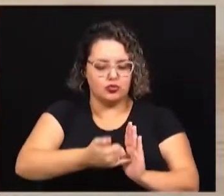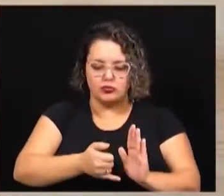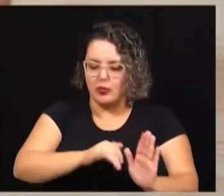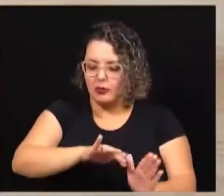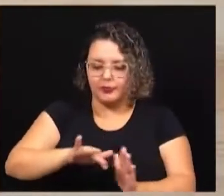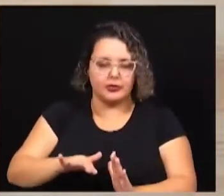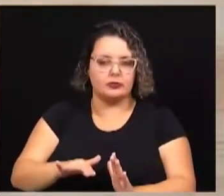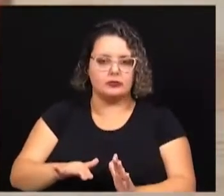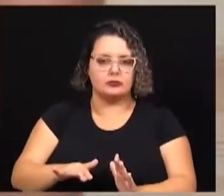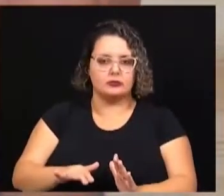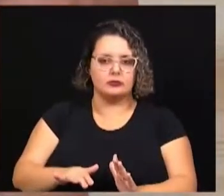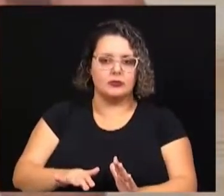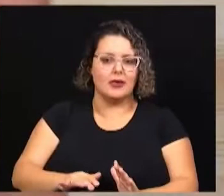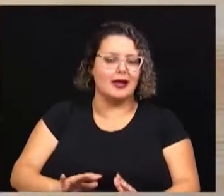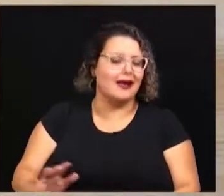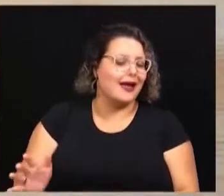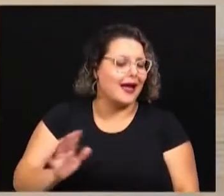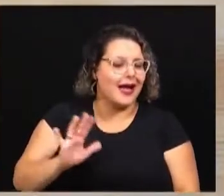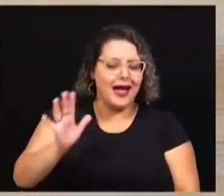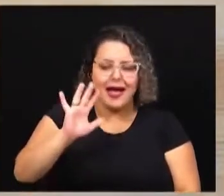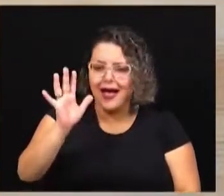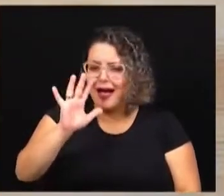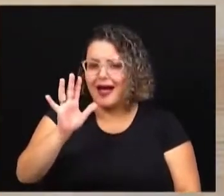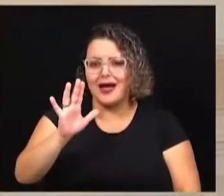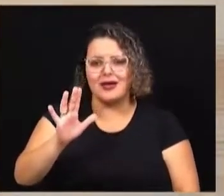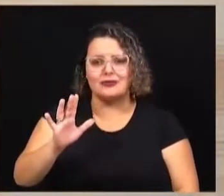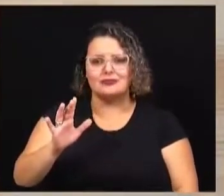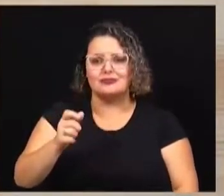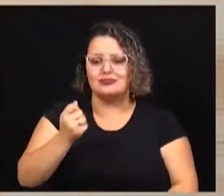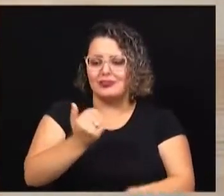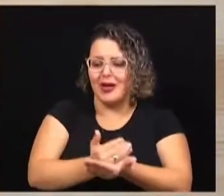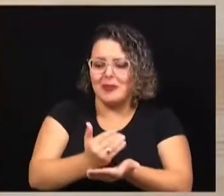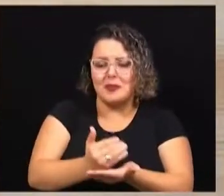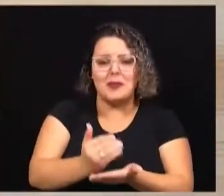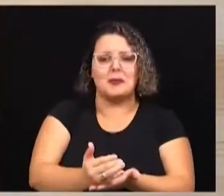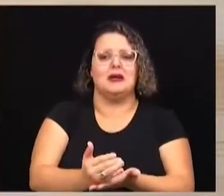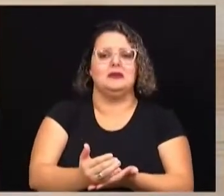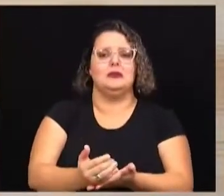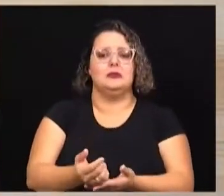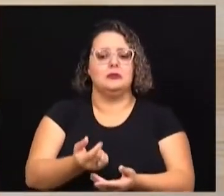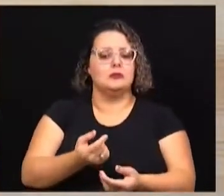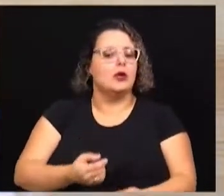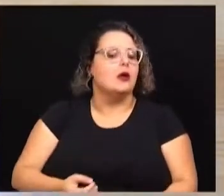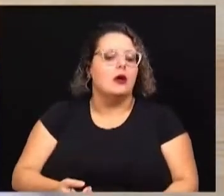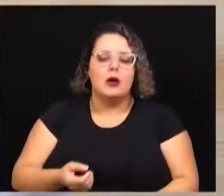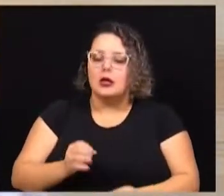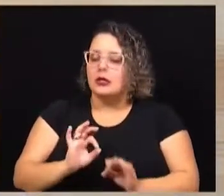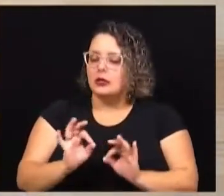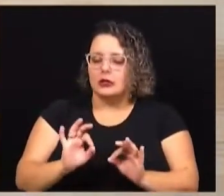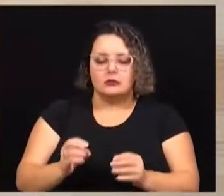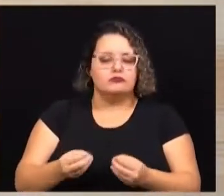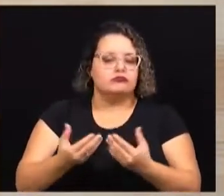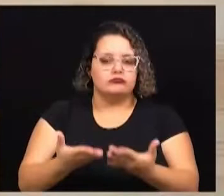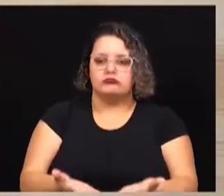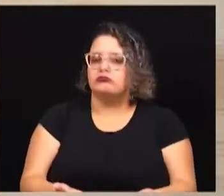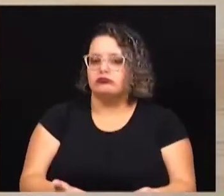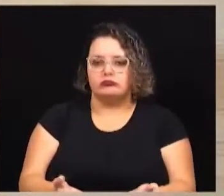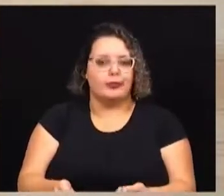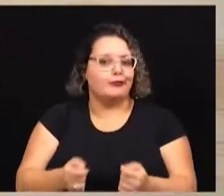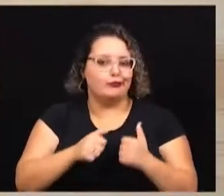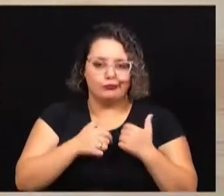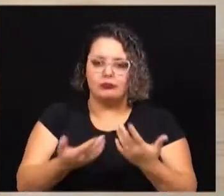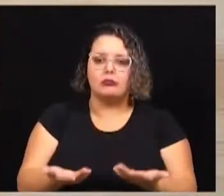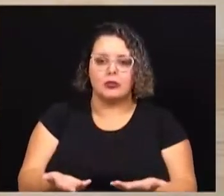porque nada é mais caro do que os juros de empréstimo de dívidas que você tem. Nenhuma aplicação financeira vai te dar isso.